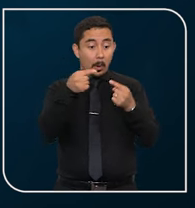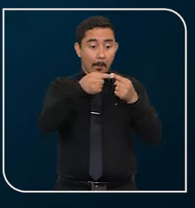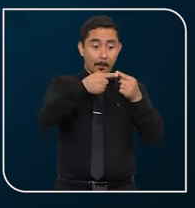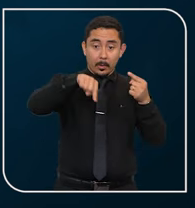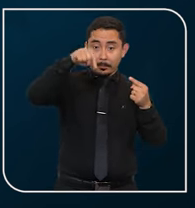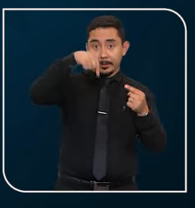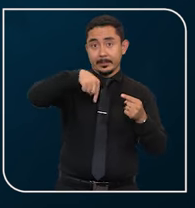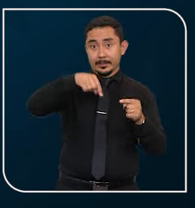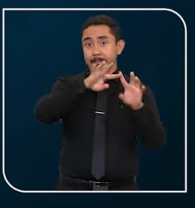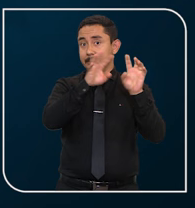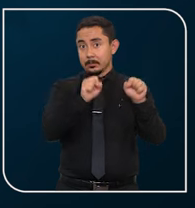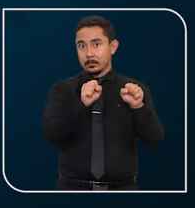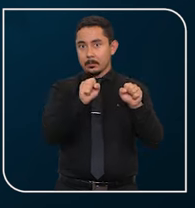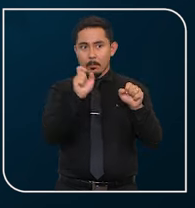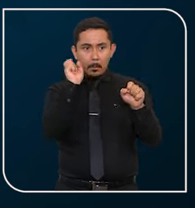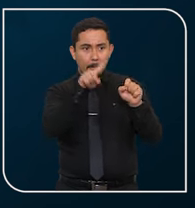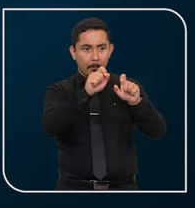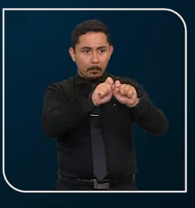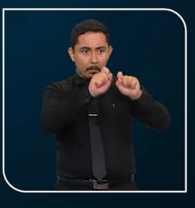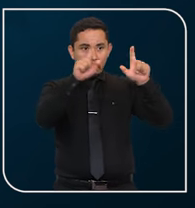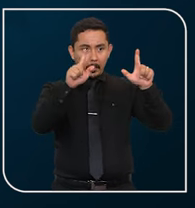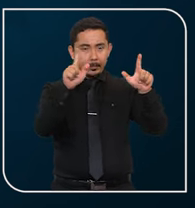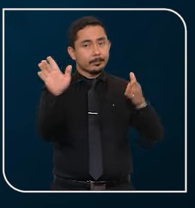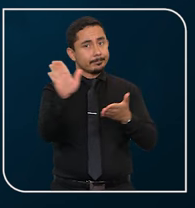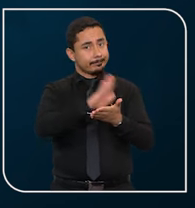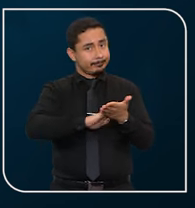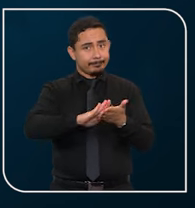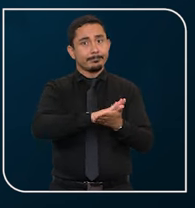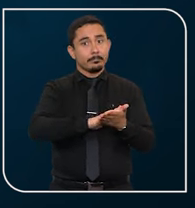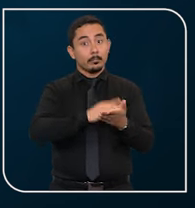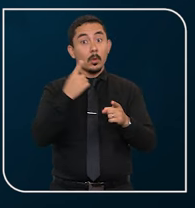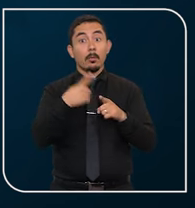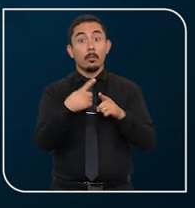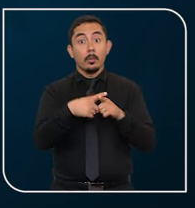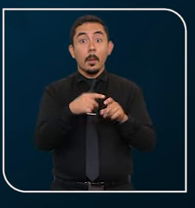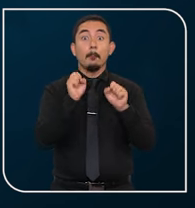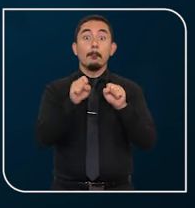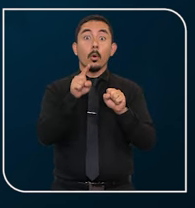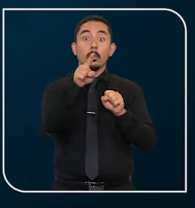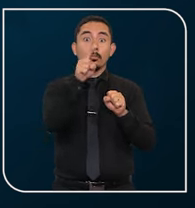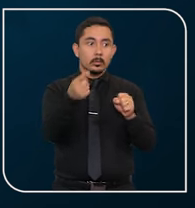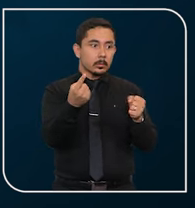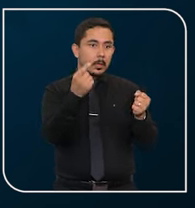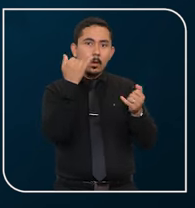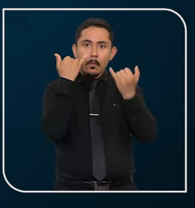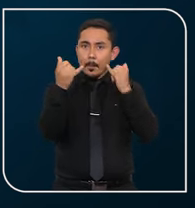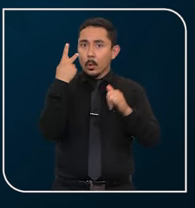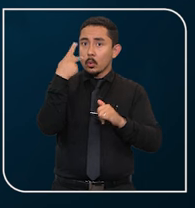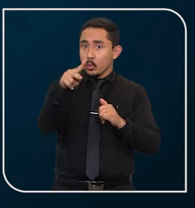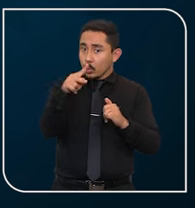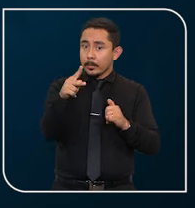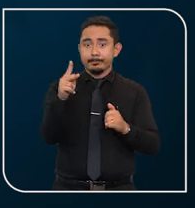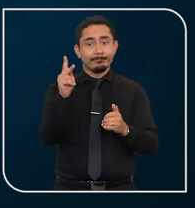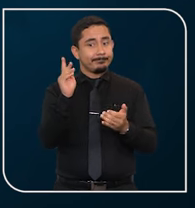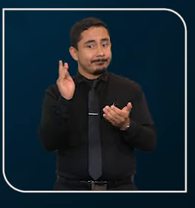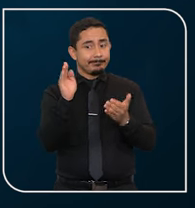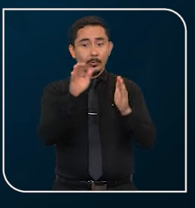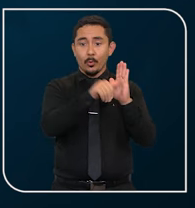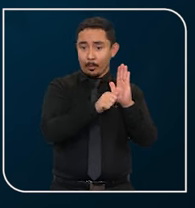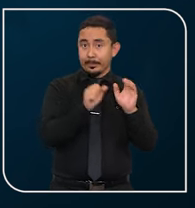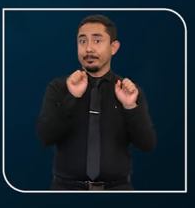vinculada ao tribunal então não cliquem nenhum link ou anexo deste e-mail porque você pode ter os seus dados pessoais